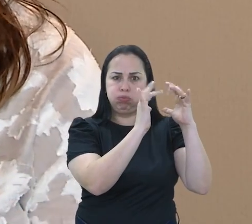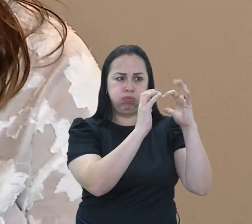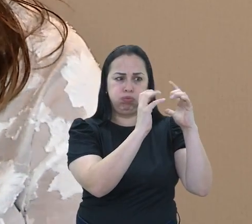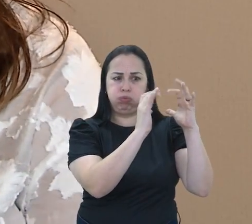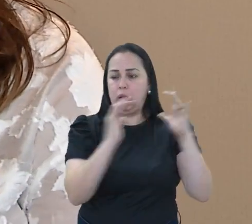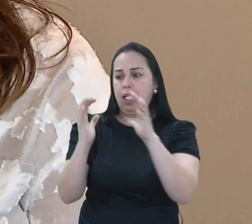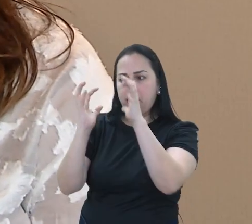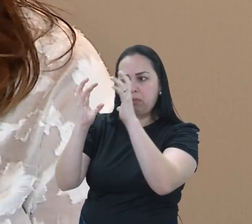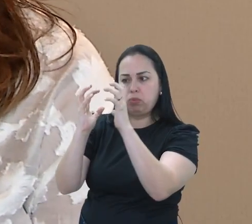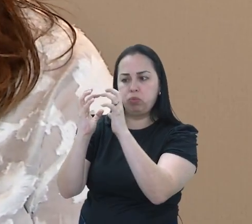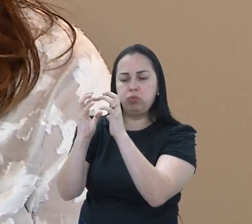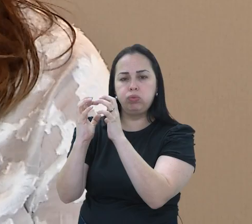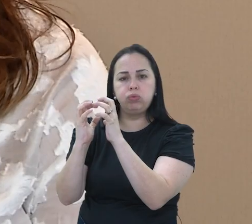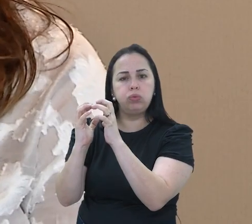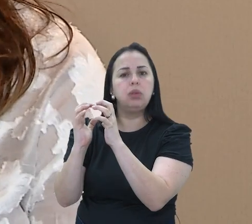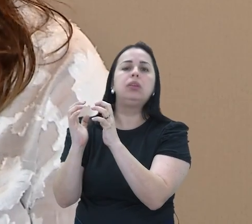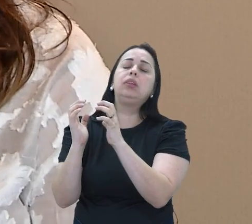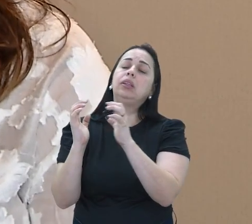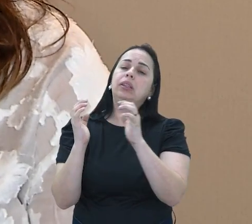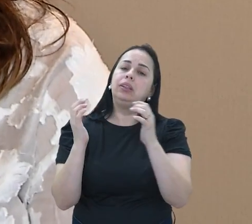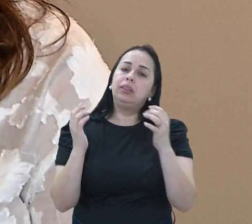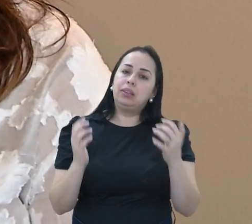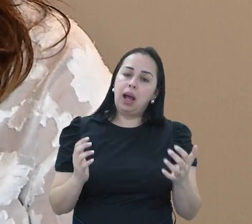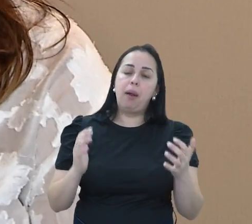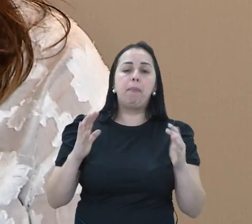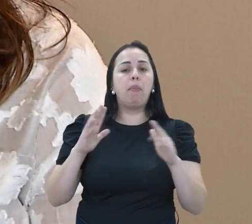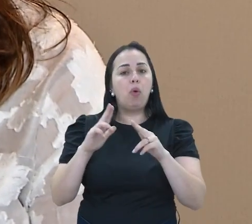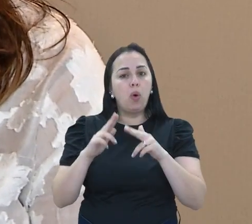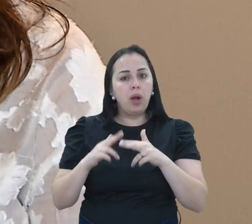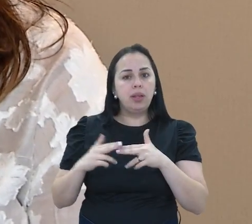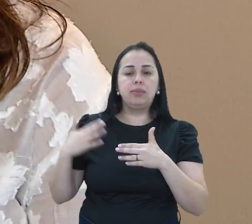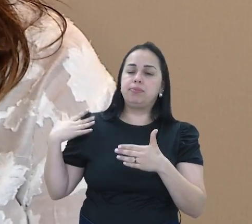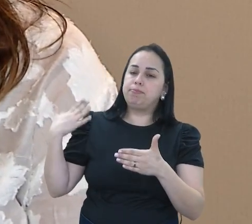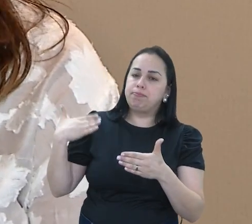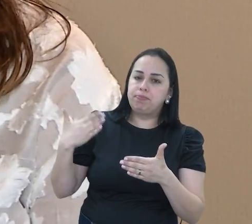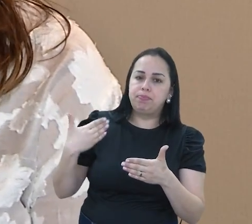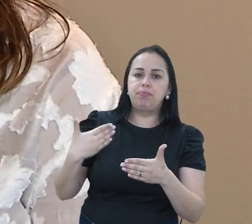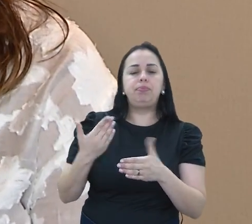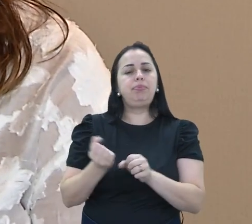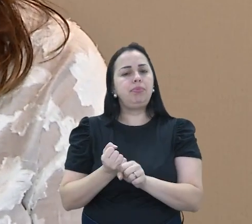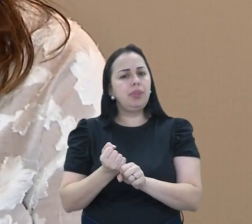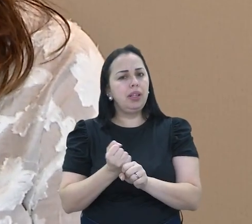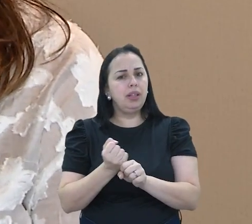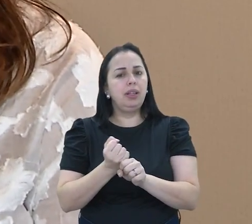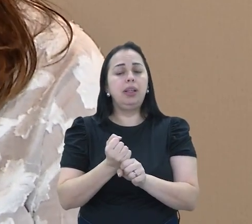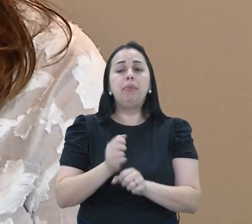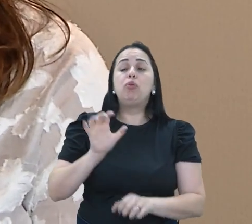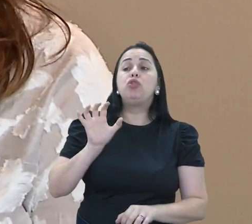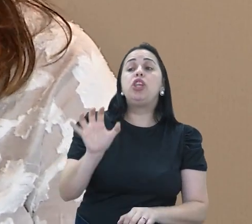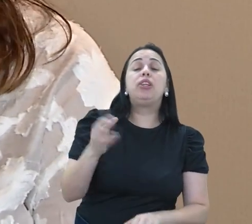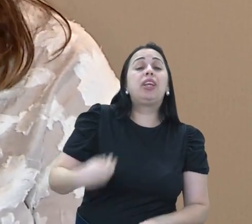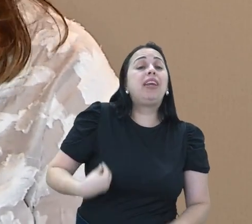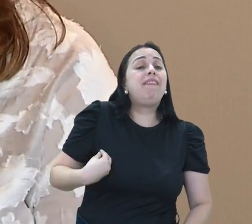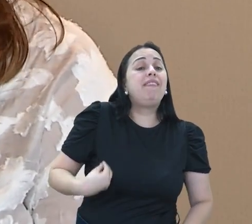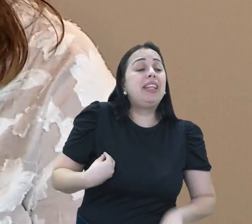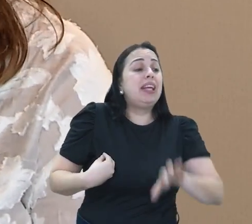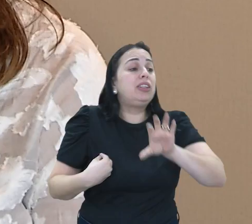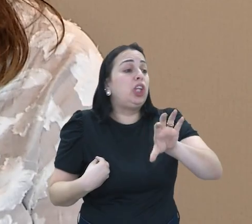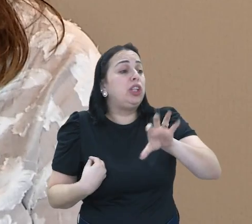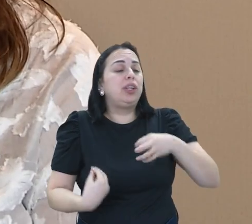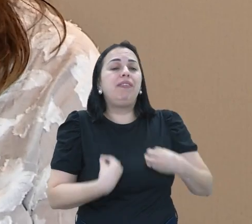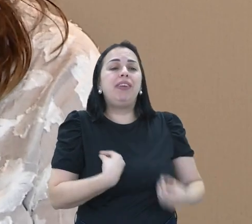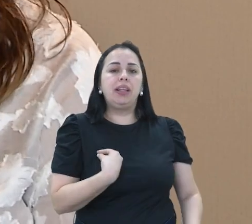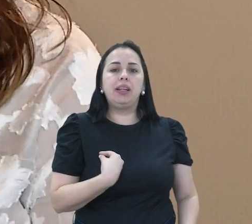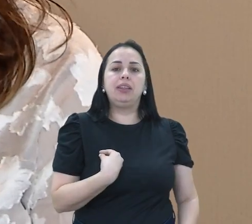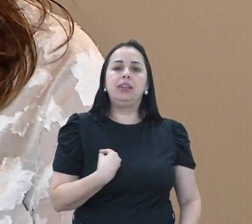volume cerebral muito significativa. Isso, ao longo dos anos, e também sendo reflexo do estilo de vida de